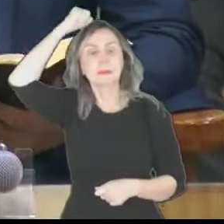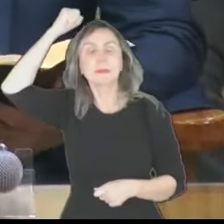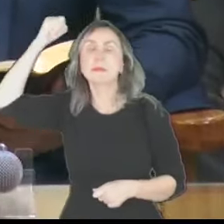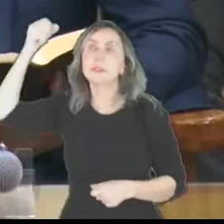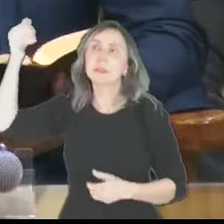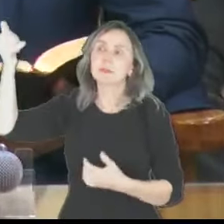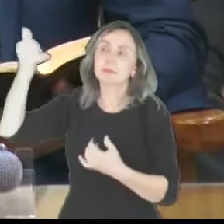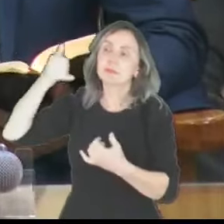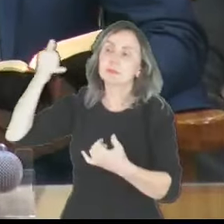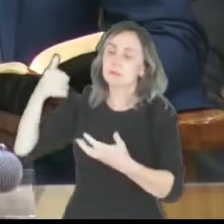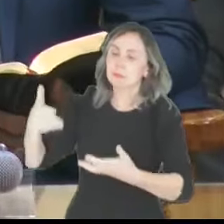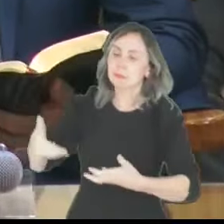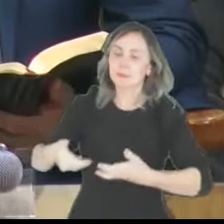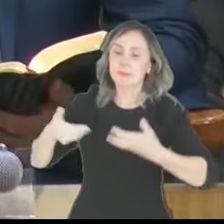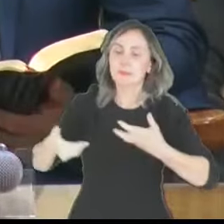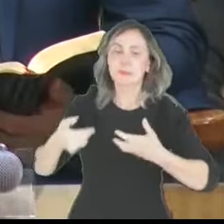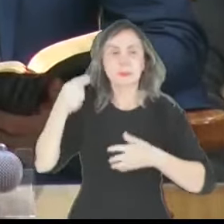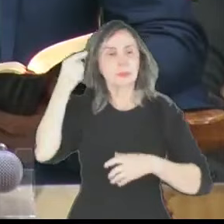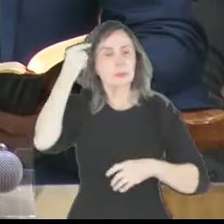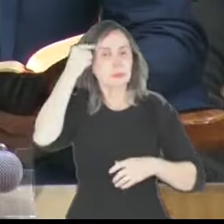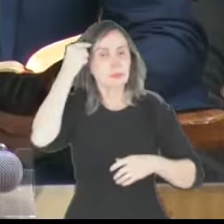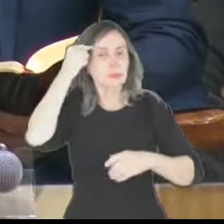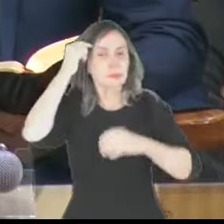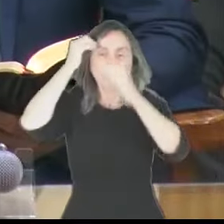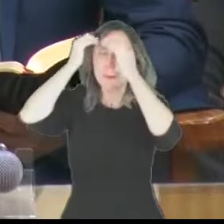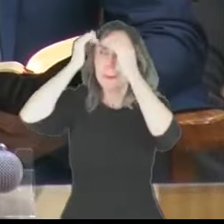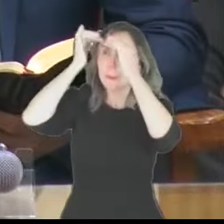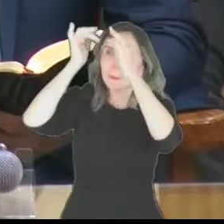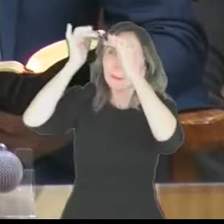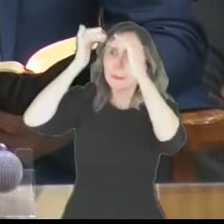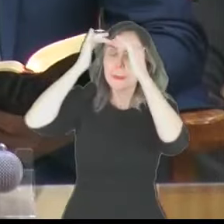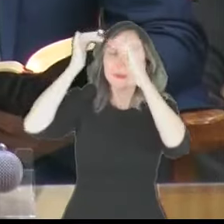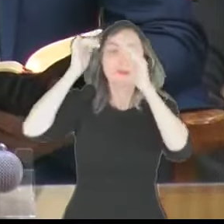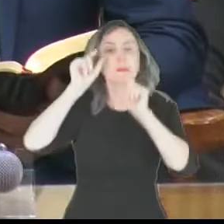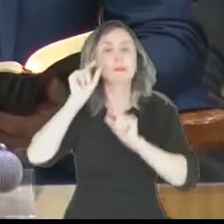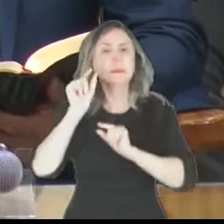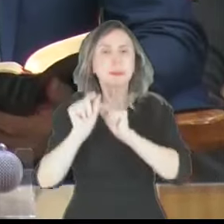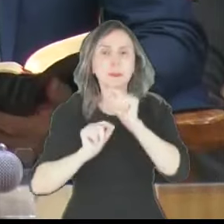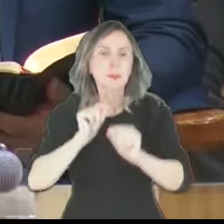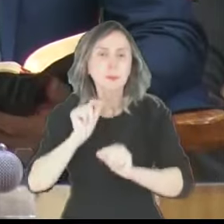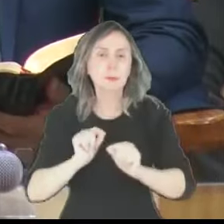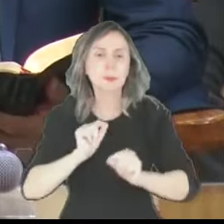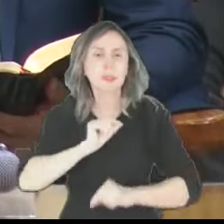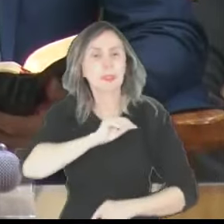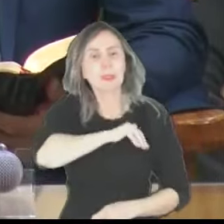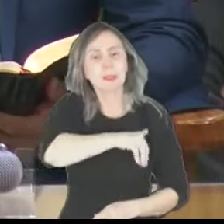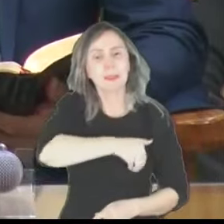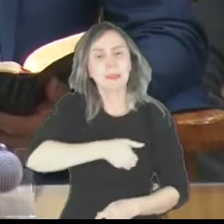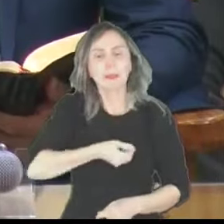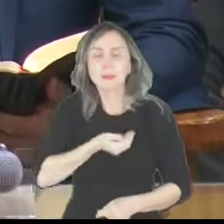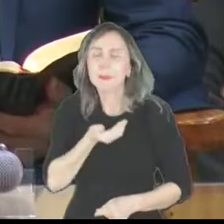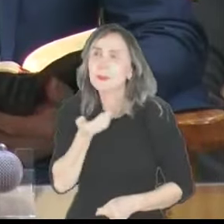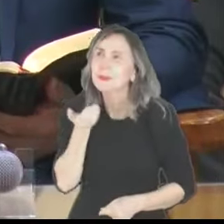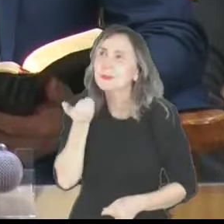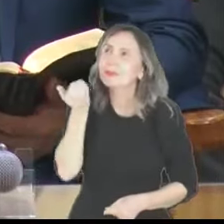a meditar um pouco sobre a consagração a Deus